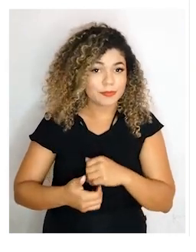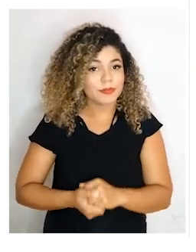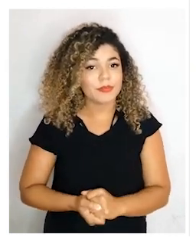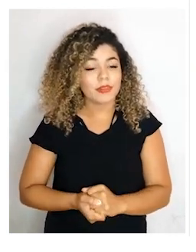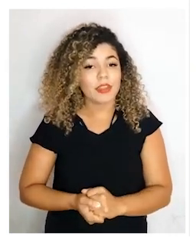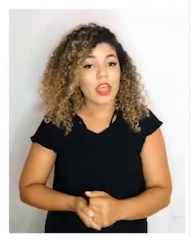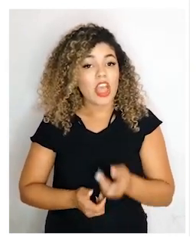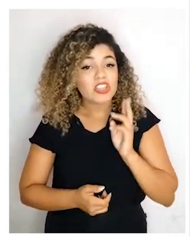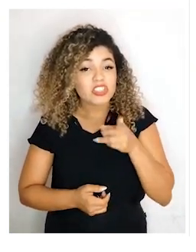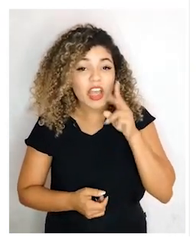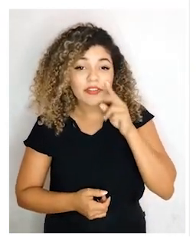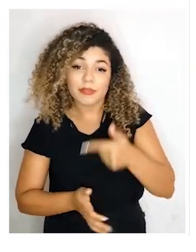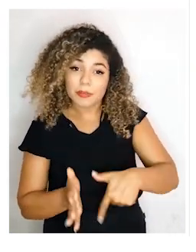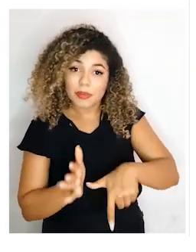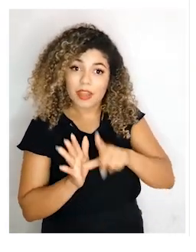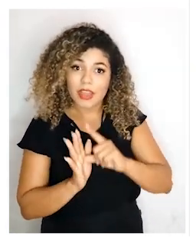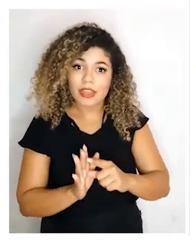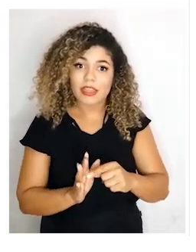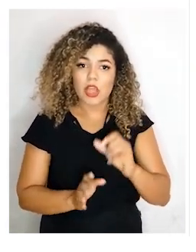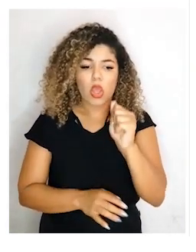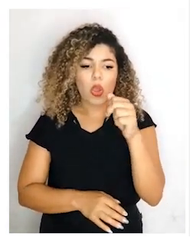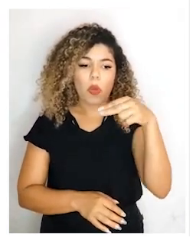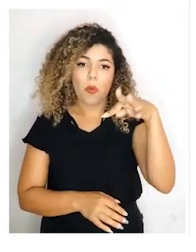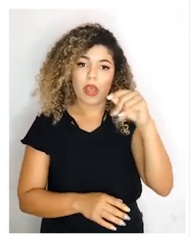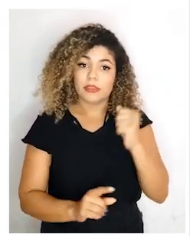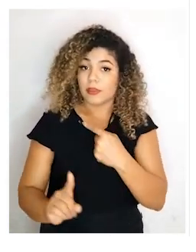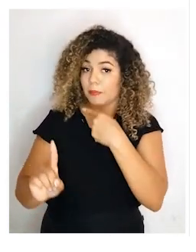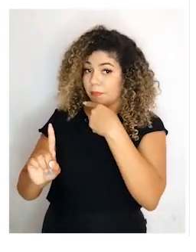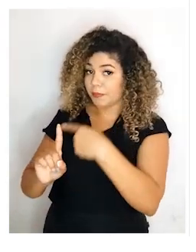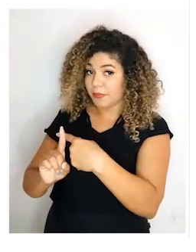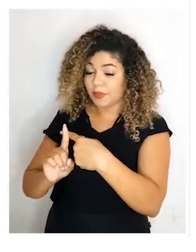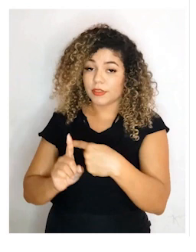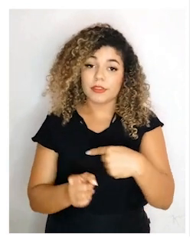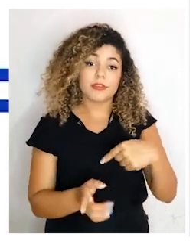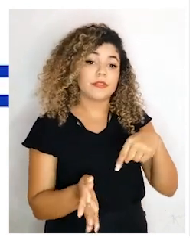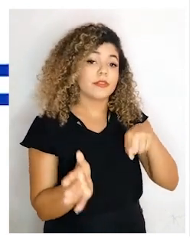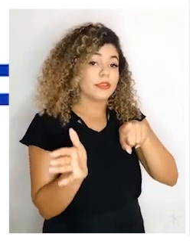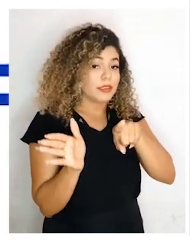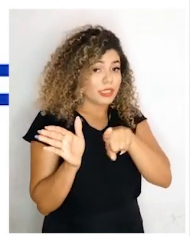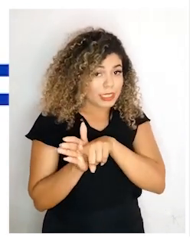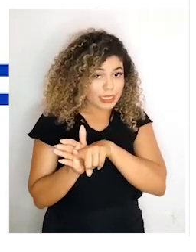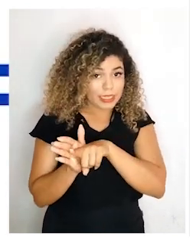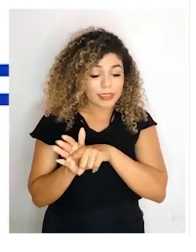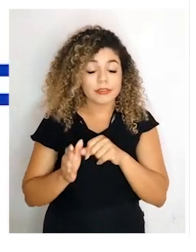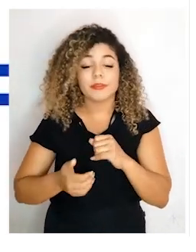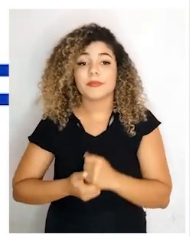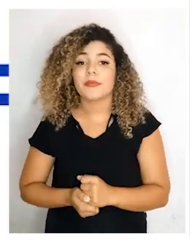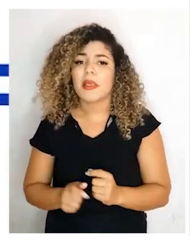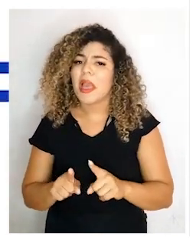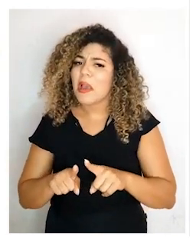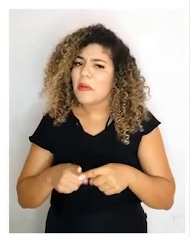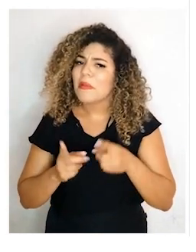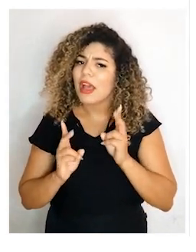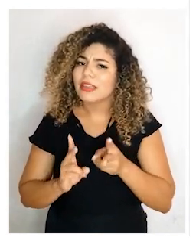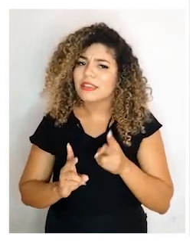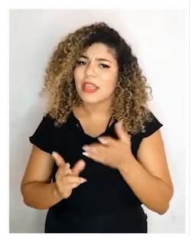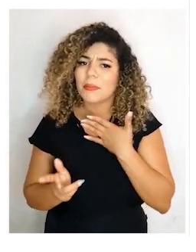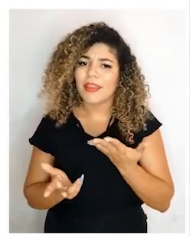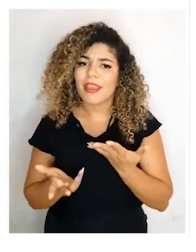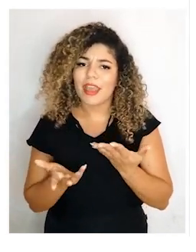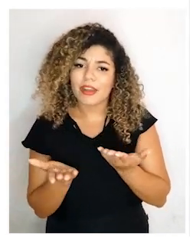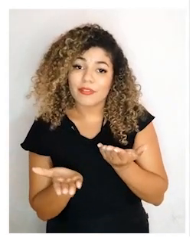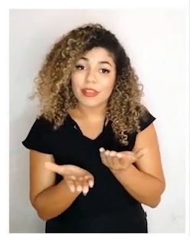vimos anteriormente, os átomos possuem cargas positivas e negativas, mas sempre buscam ficar em